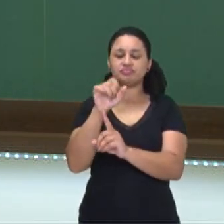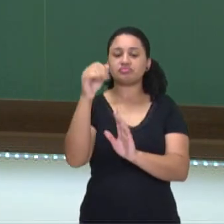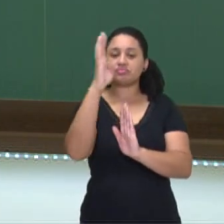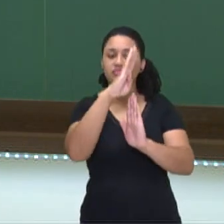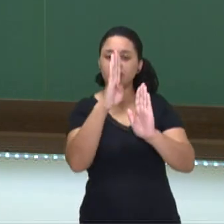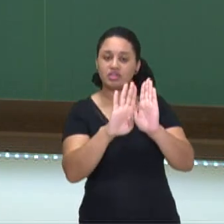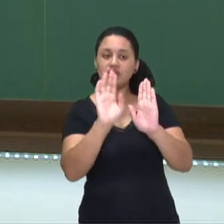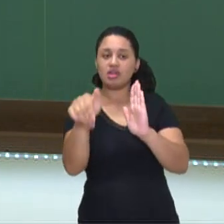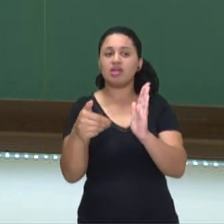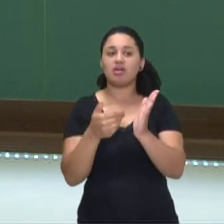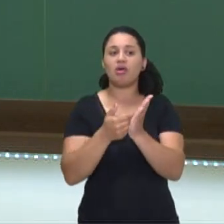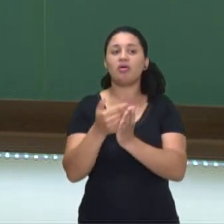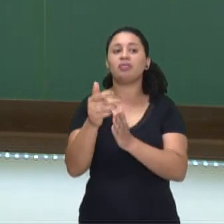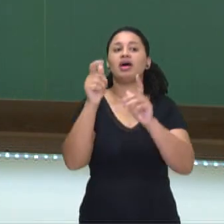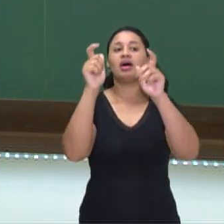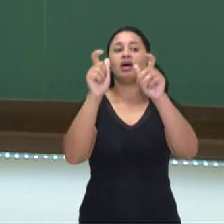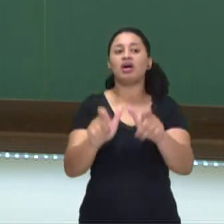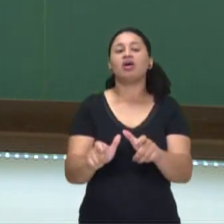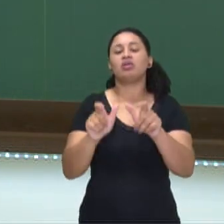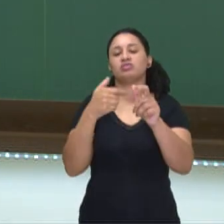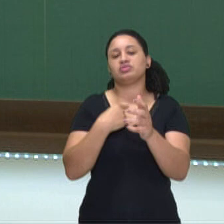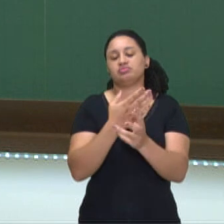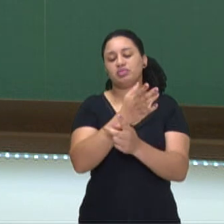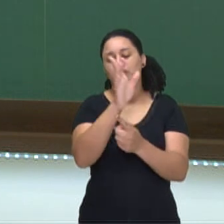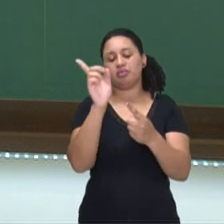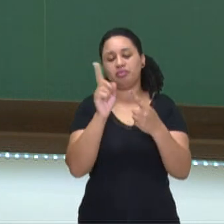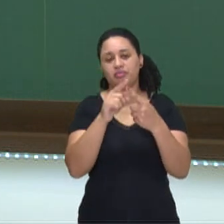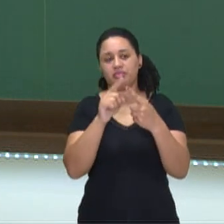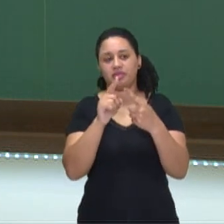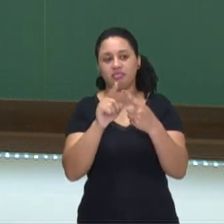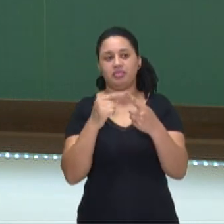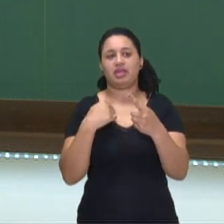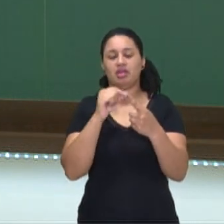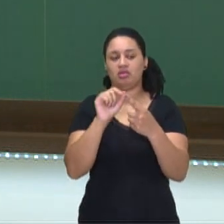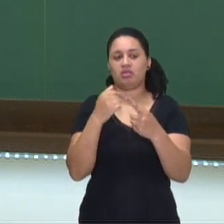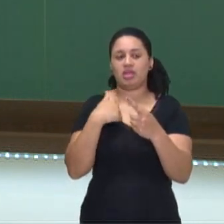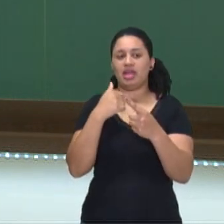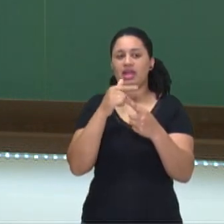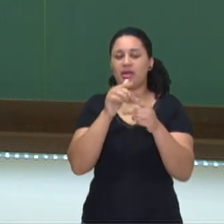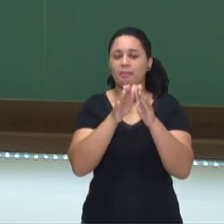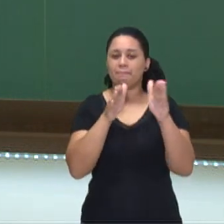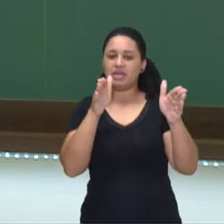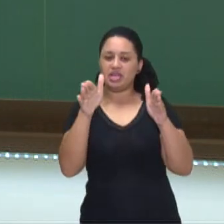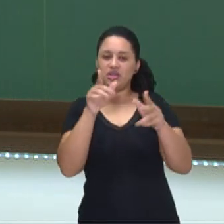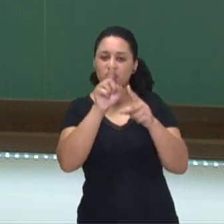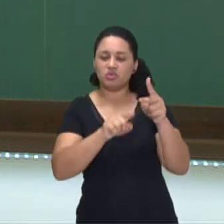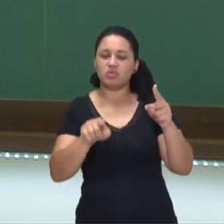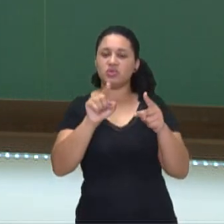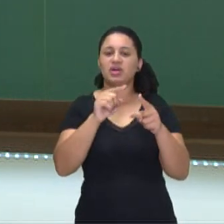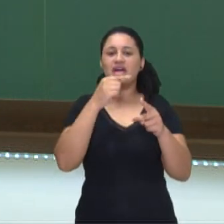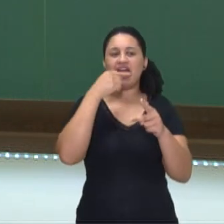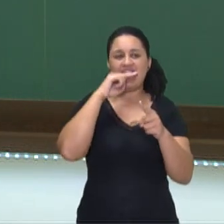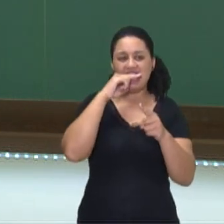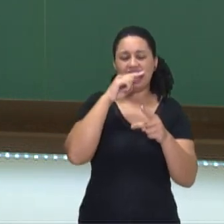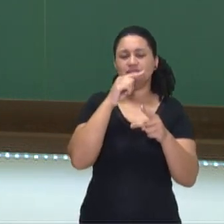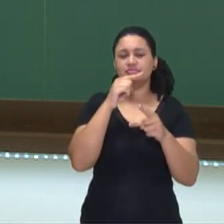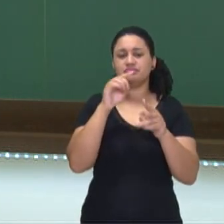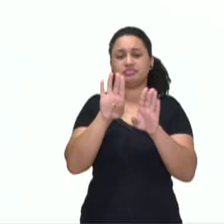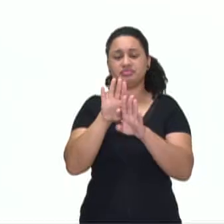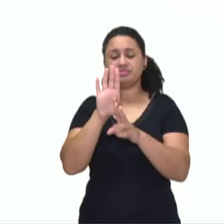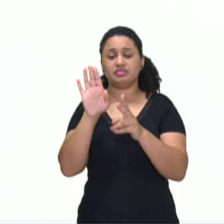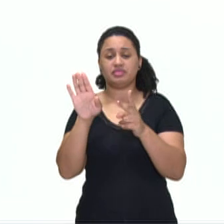começa lá em vertentes, né? A primeira vertente, a vertente do açúcar, do ciclo da cana, e